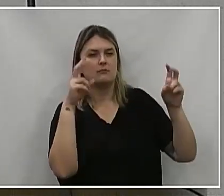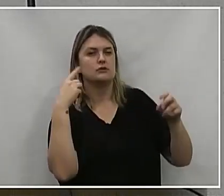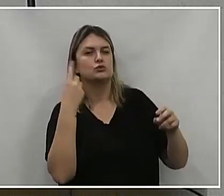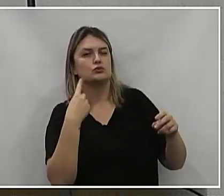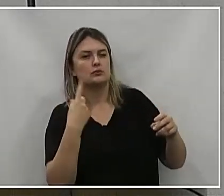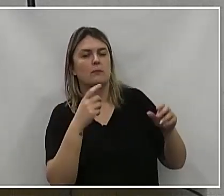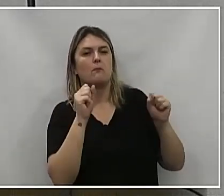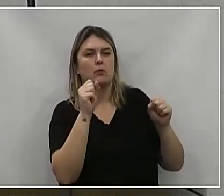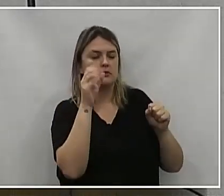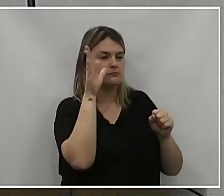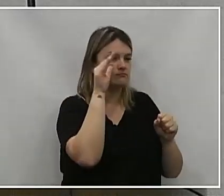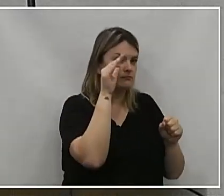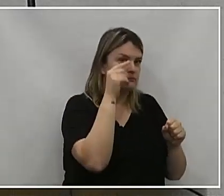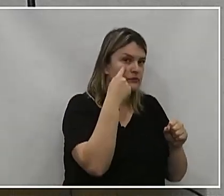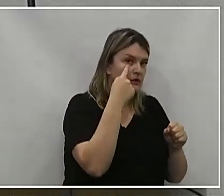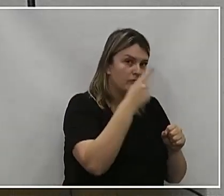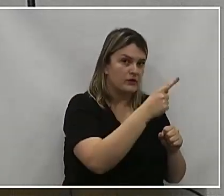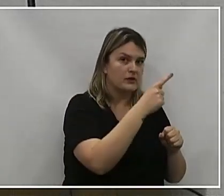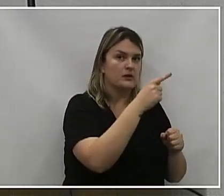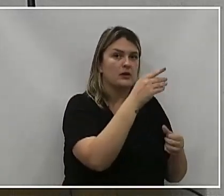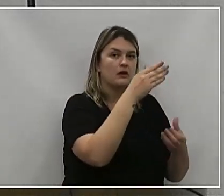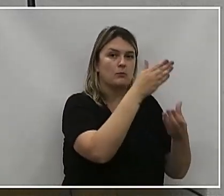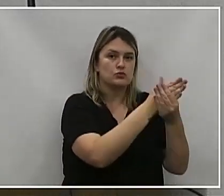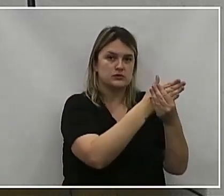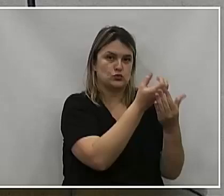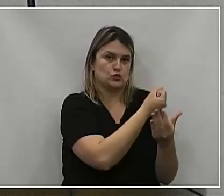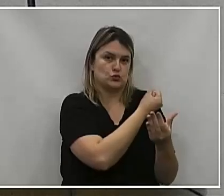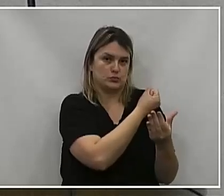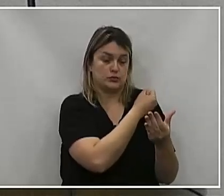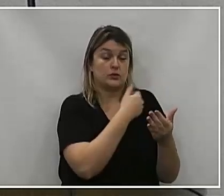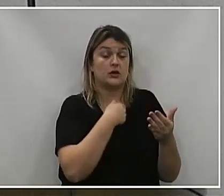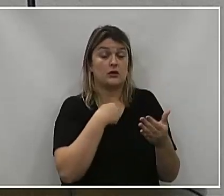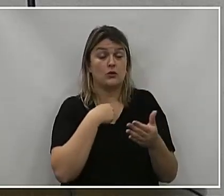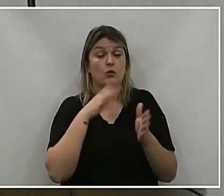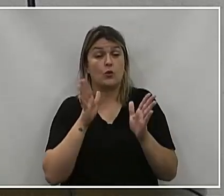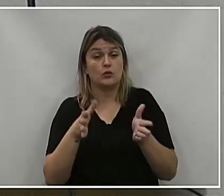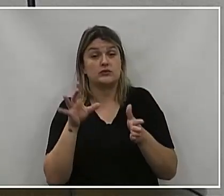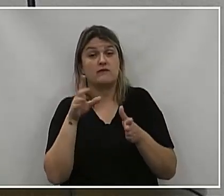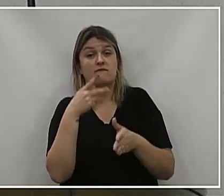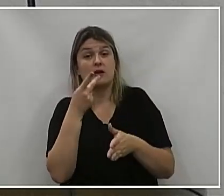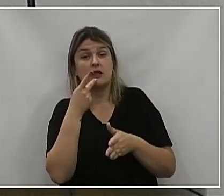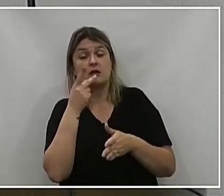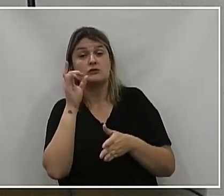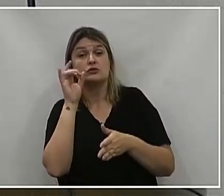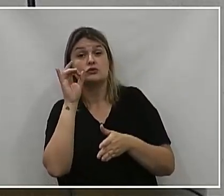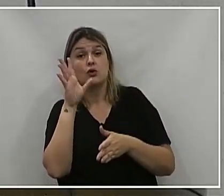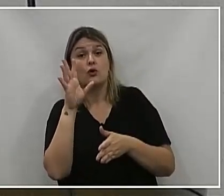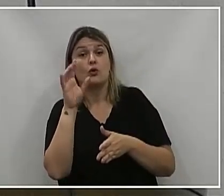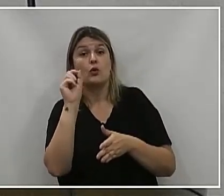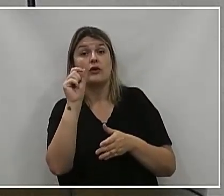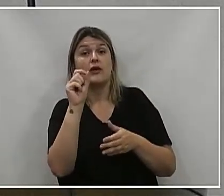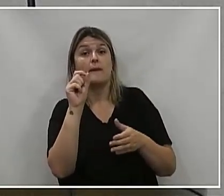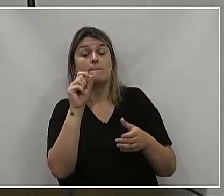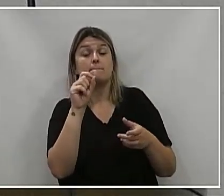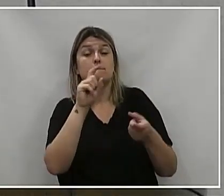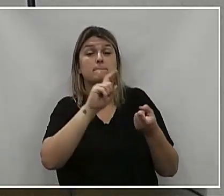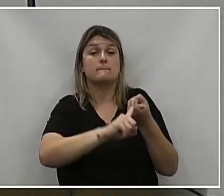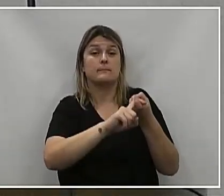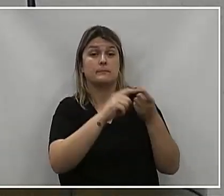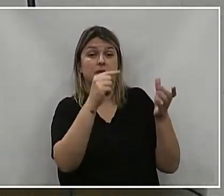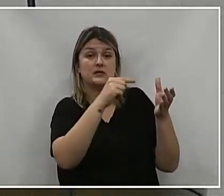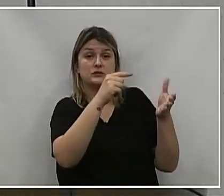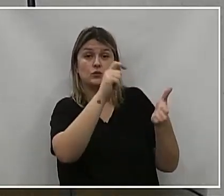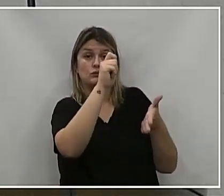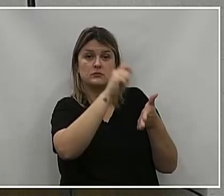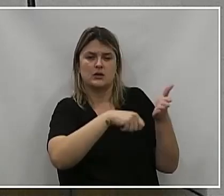ser consultadas diretamente no processo. Então, eu vou me ater ao que fez o represamento, na verdade,